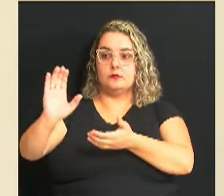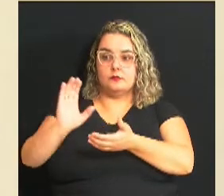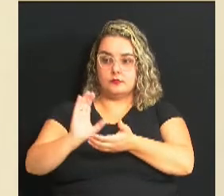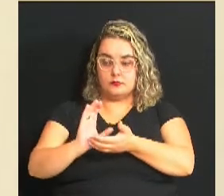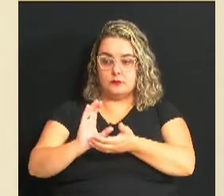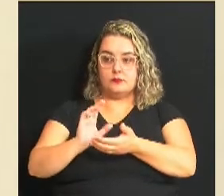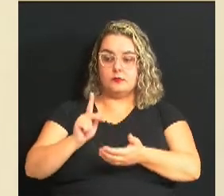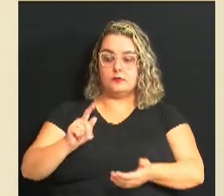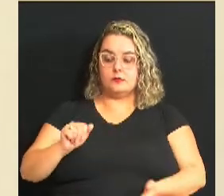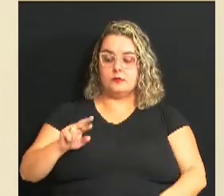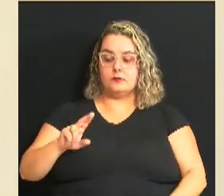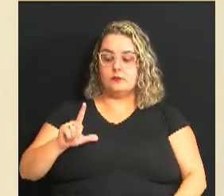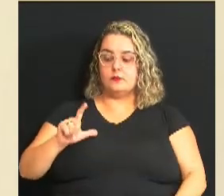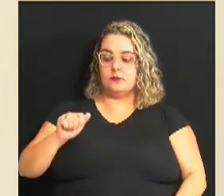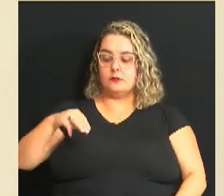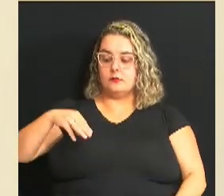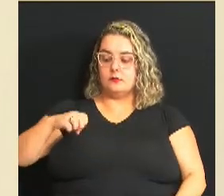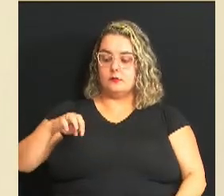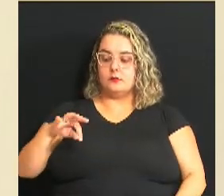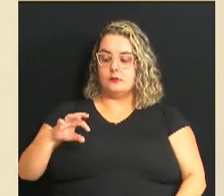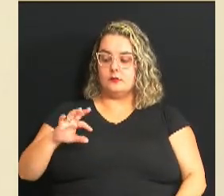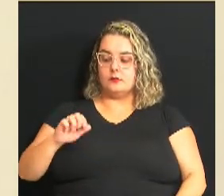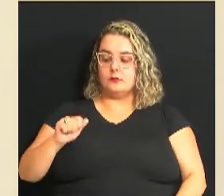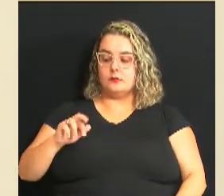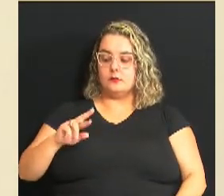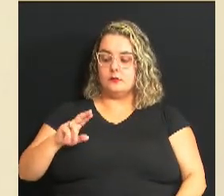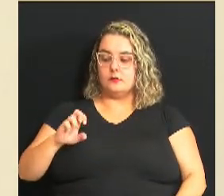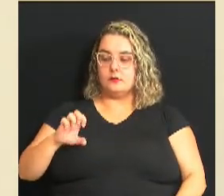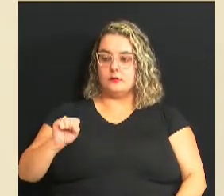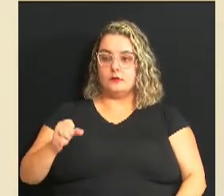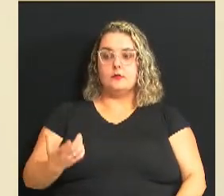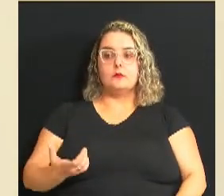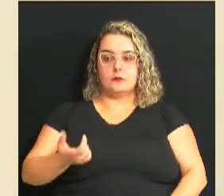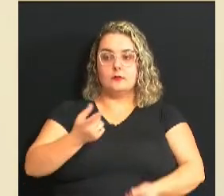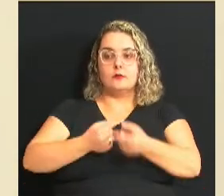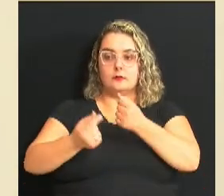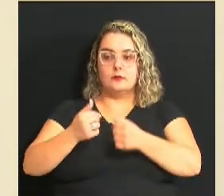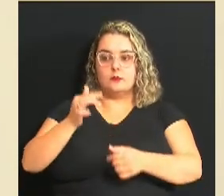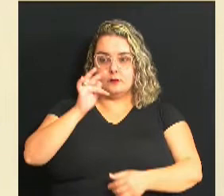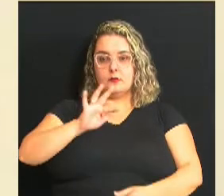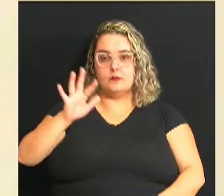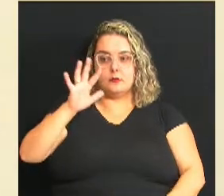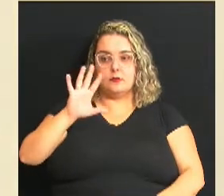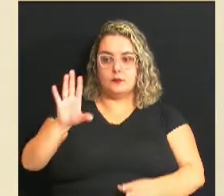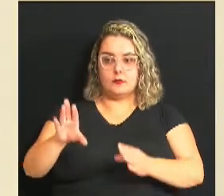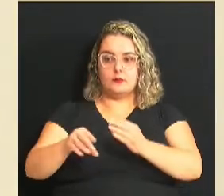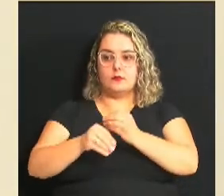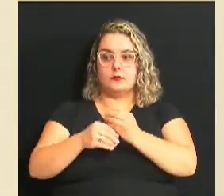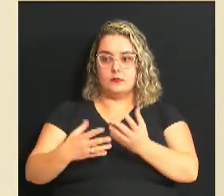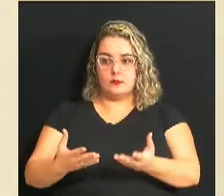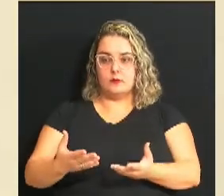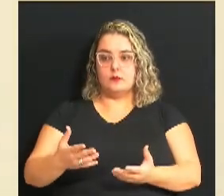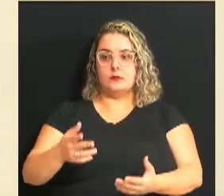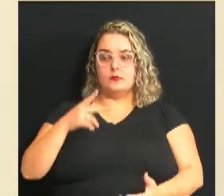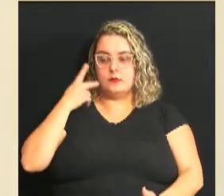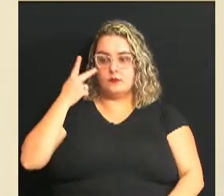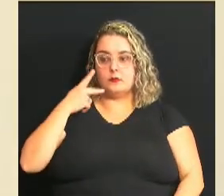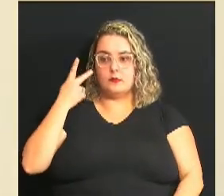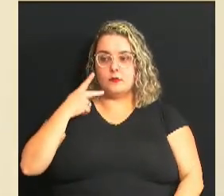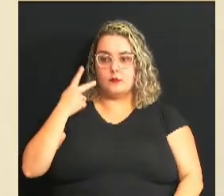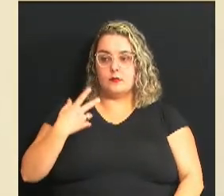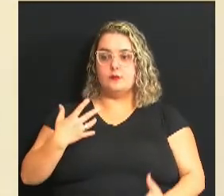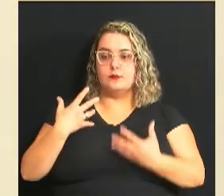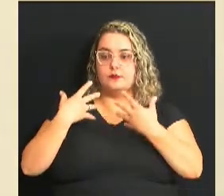aqui ao orçamento federal. Falo aqui das emendas, aquelas que os parlamentares